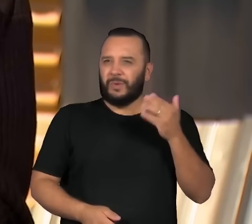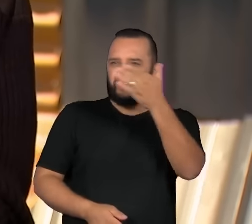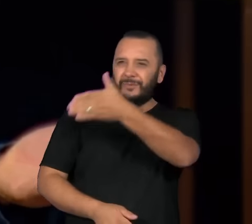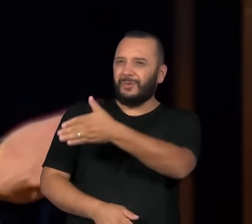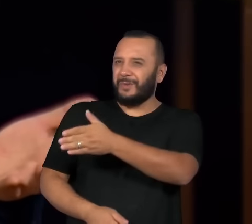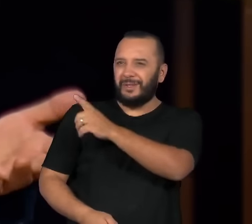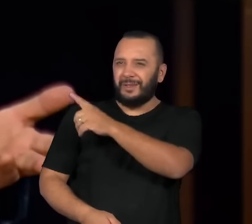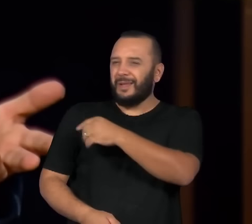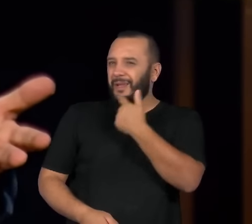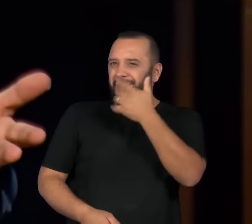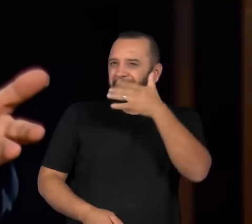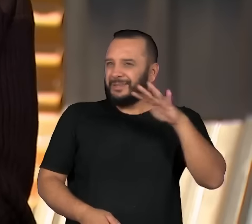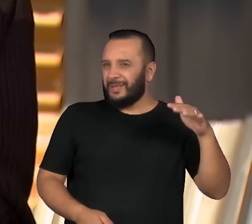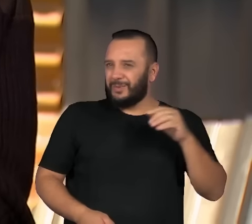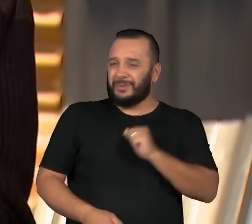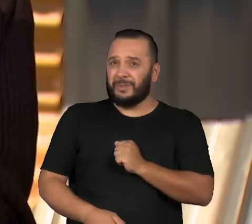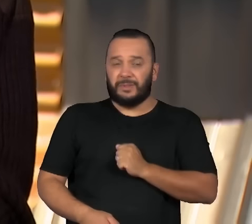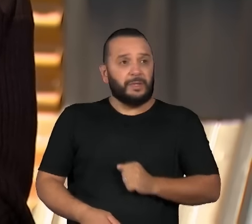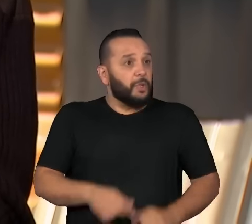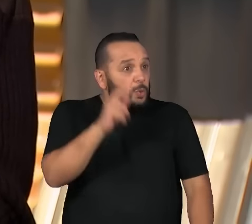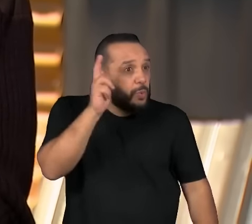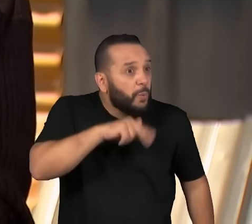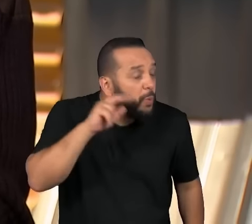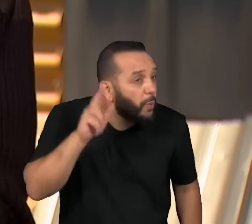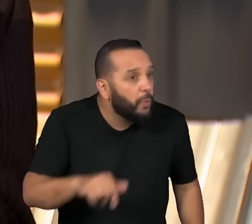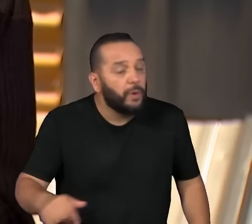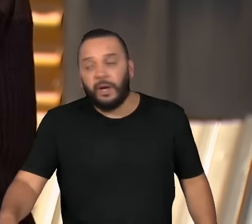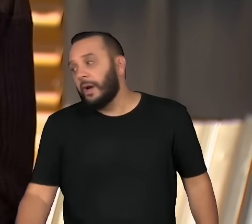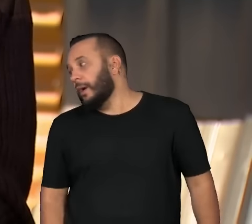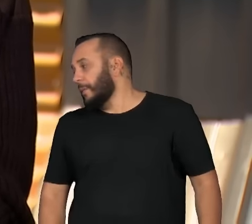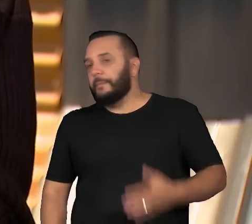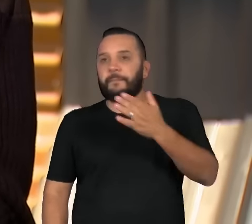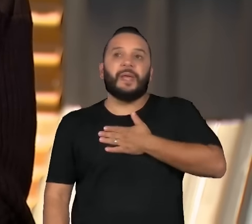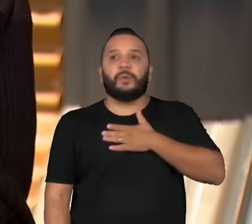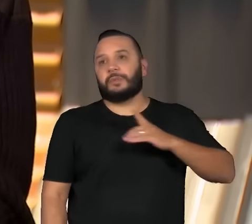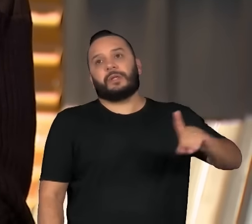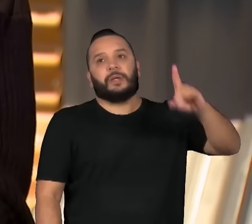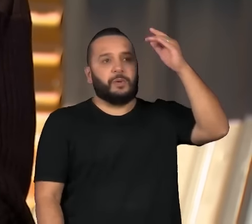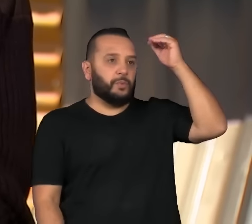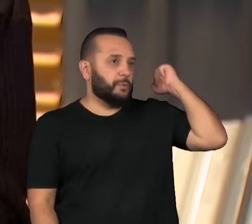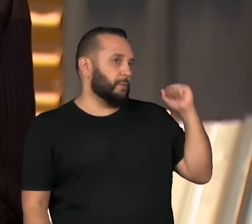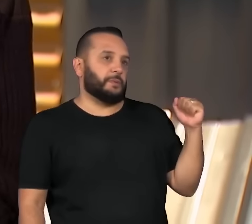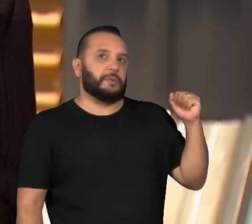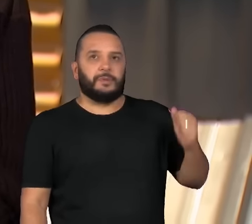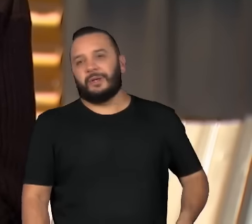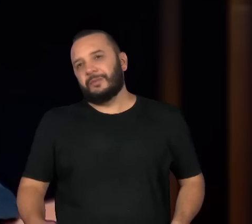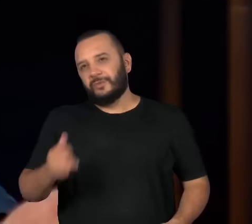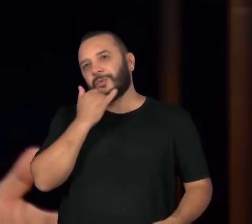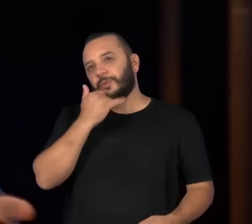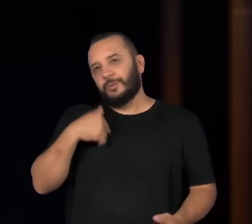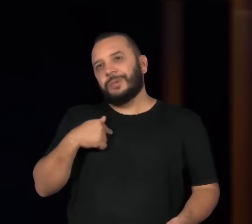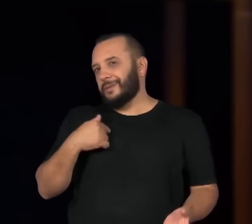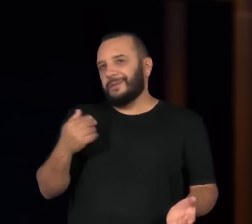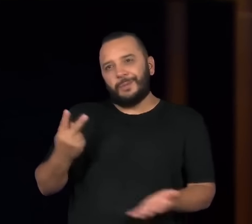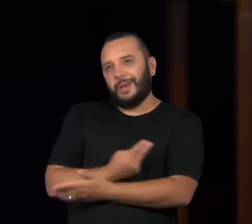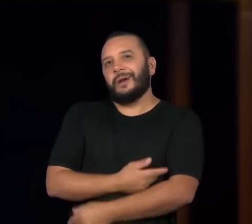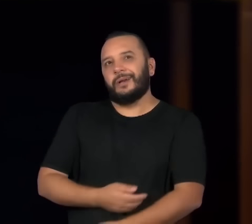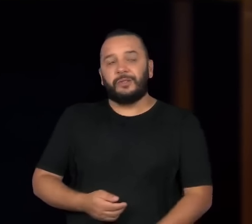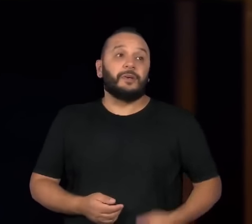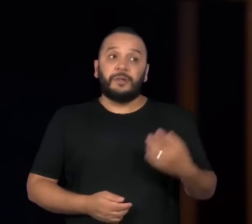Mas, meu Deus, Nunca vi um jogo lá. você nunca foi no templo do Nunca futebol fui, mano. brasileiro? É uma falha, eu preciso ir. Poxa,